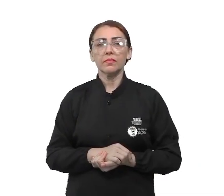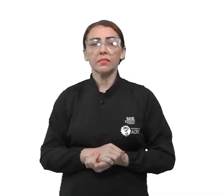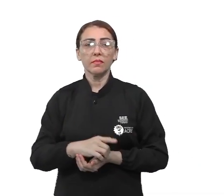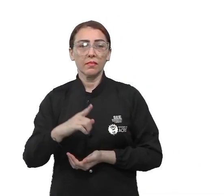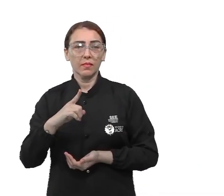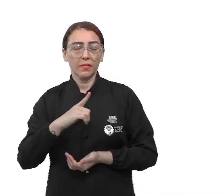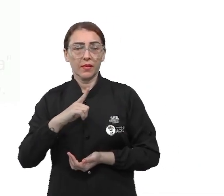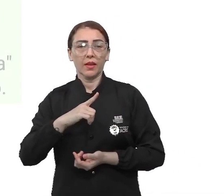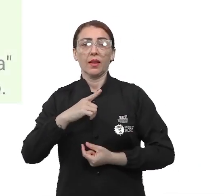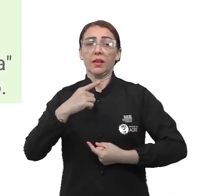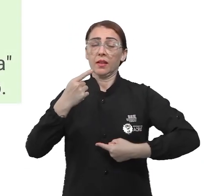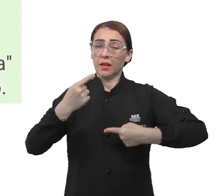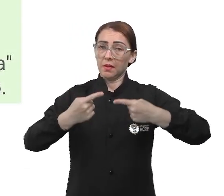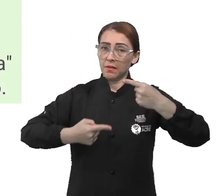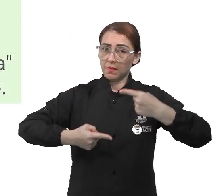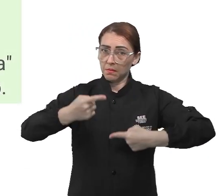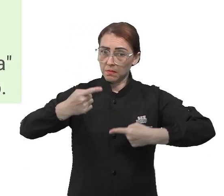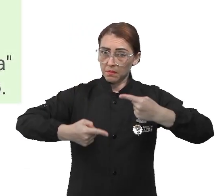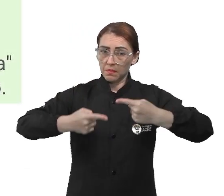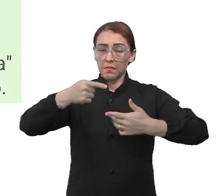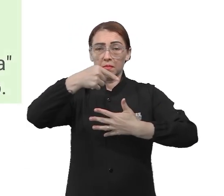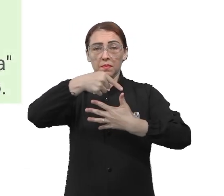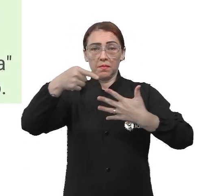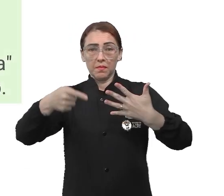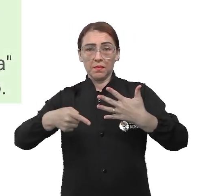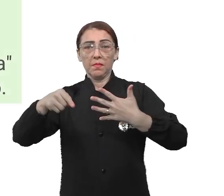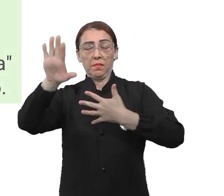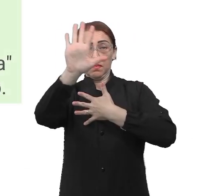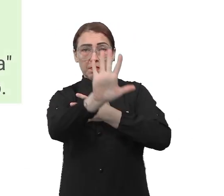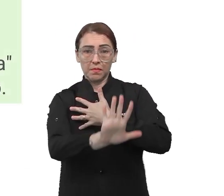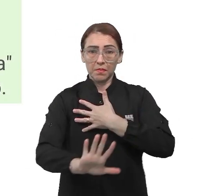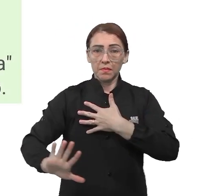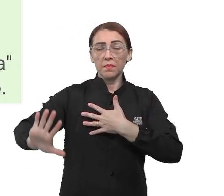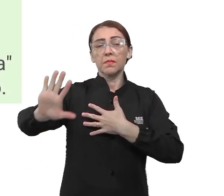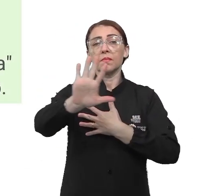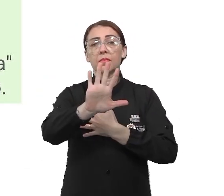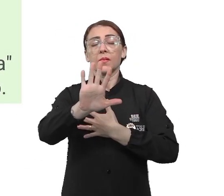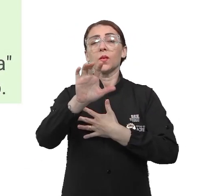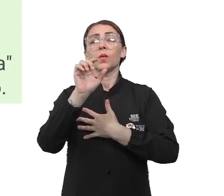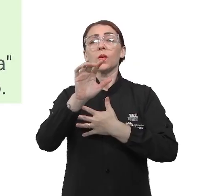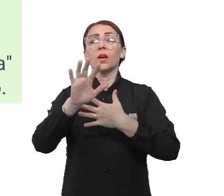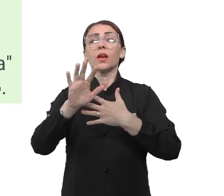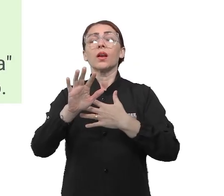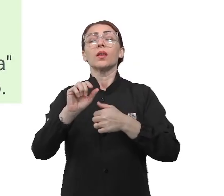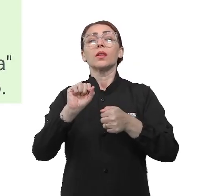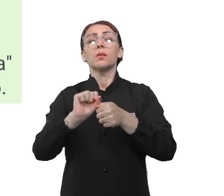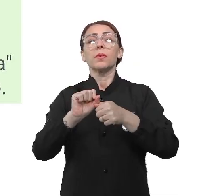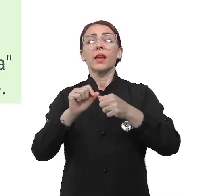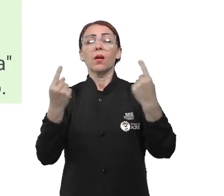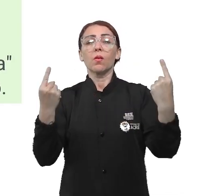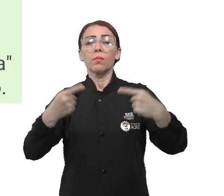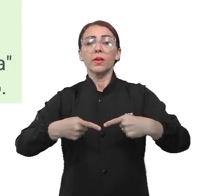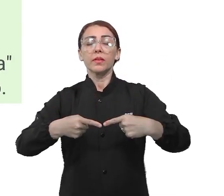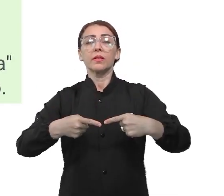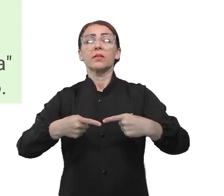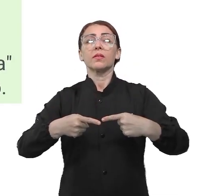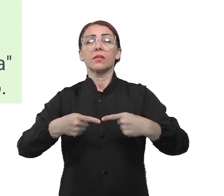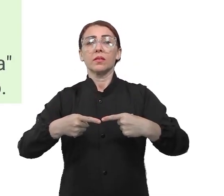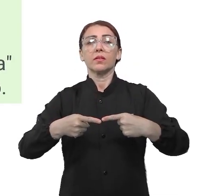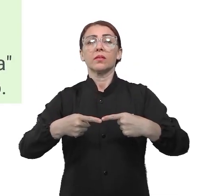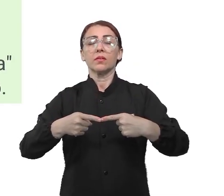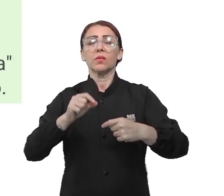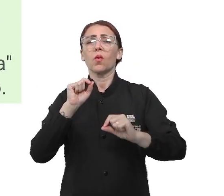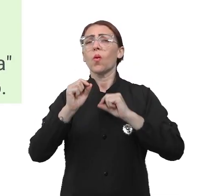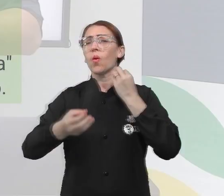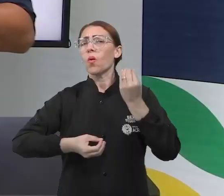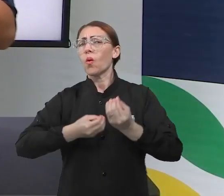Tem fatores políticos envolvidos também, o nacionalismo, que intensificou a competição entre as potências. Como